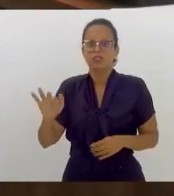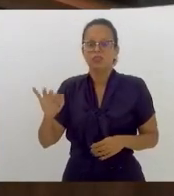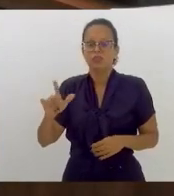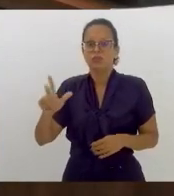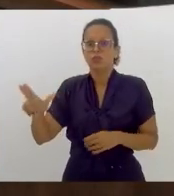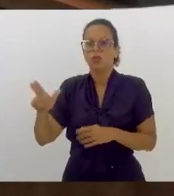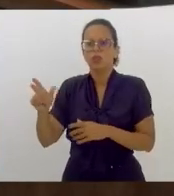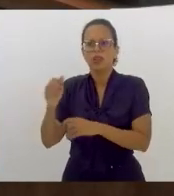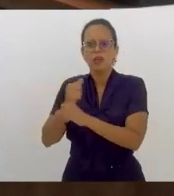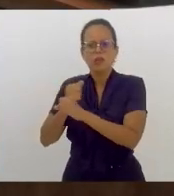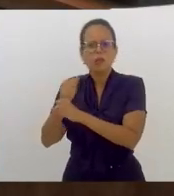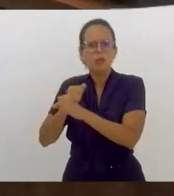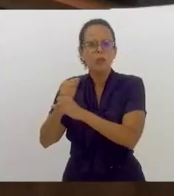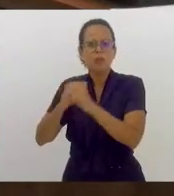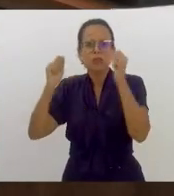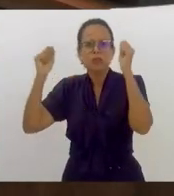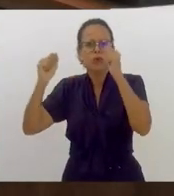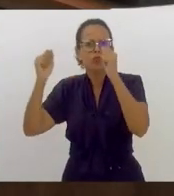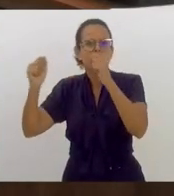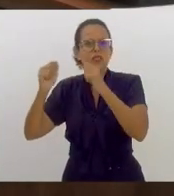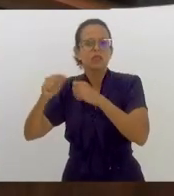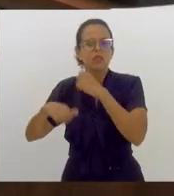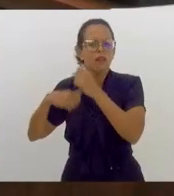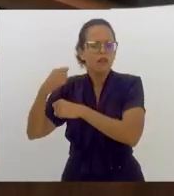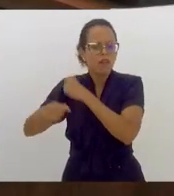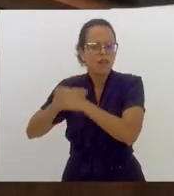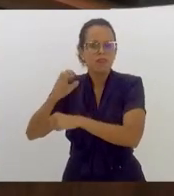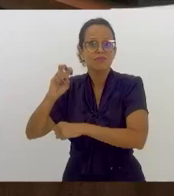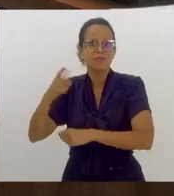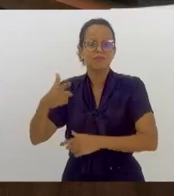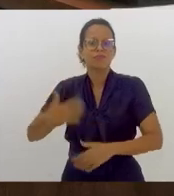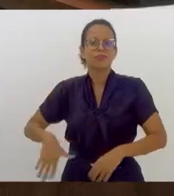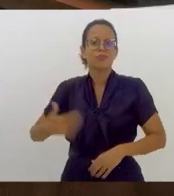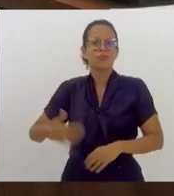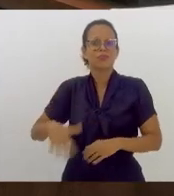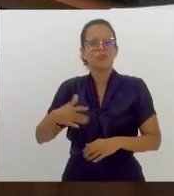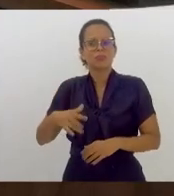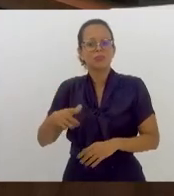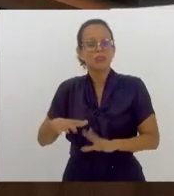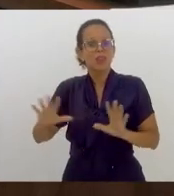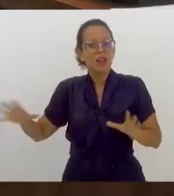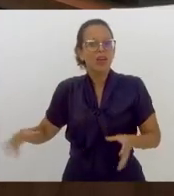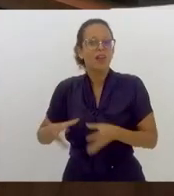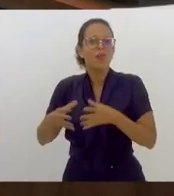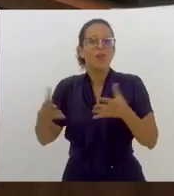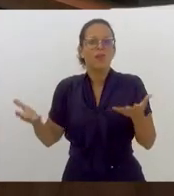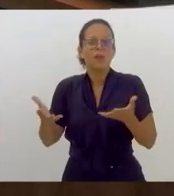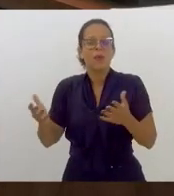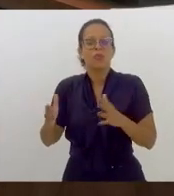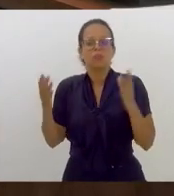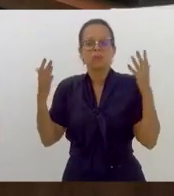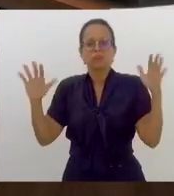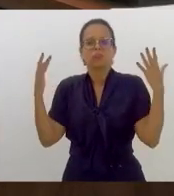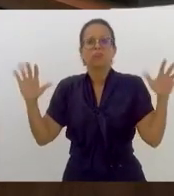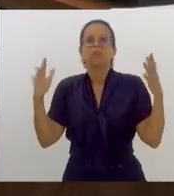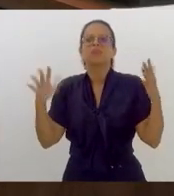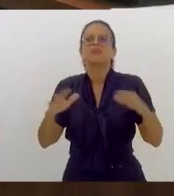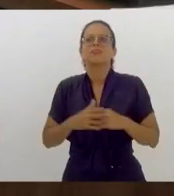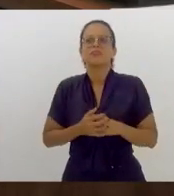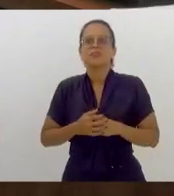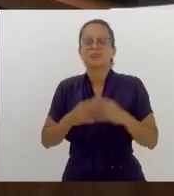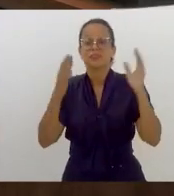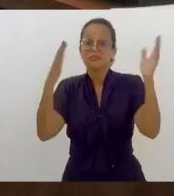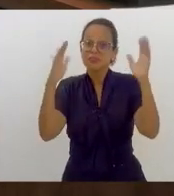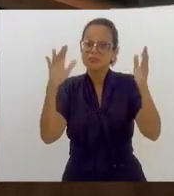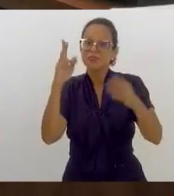das torcidas que mais participou ativamente da nossa construção coletiva. Parabéns a todos, parabéns ao